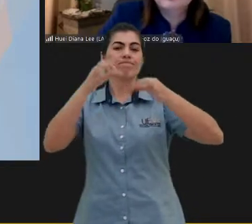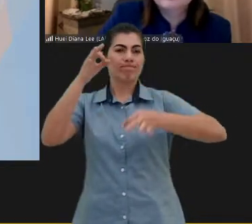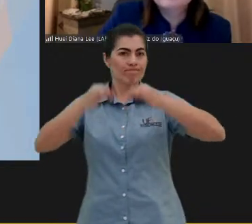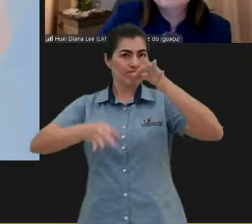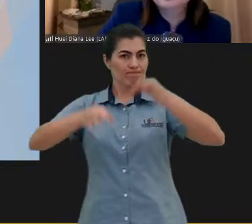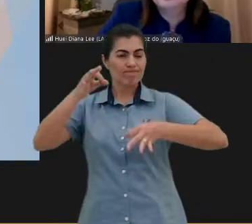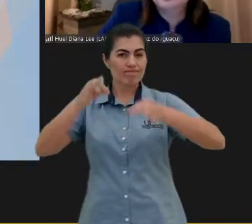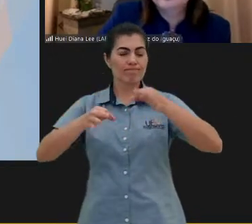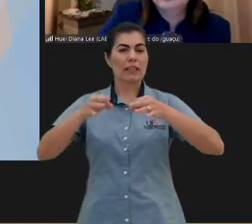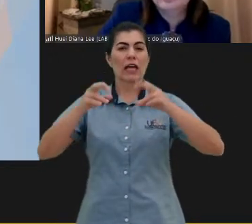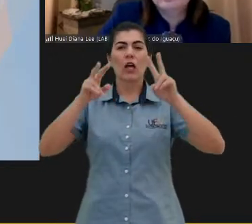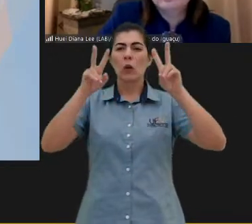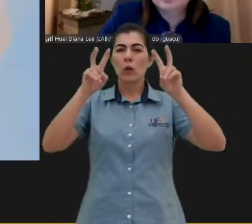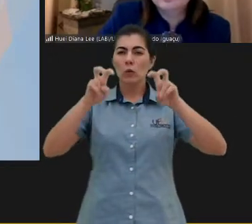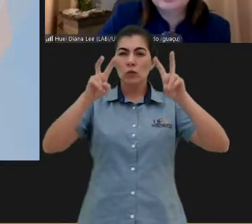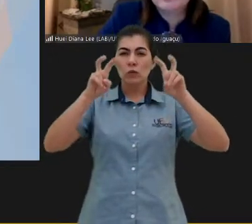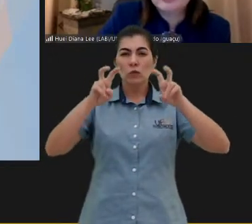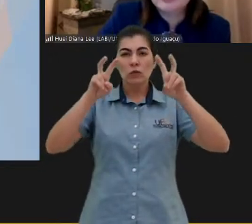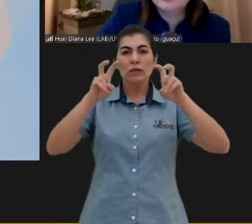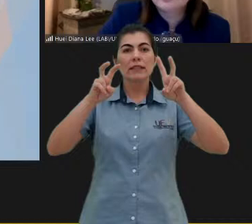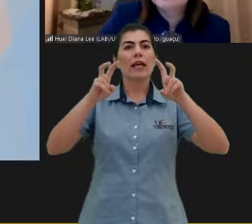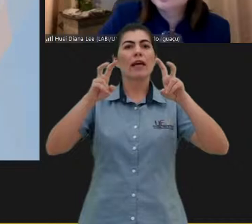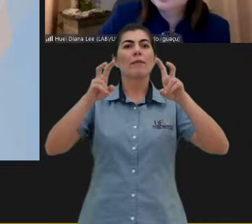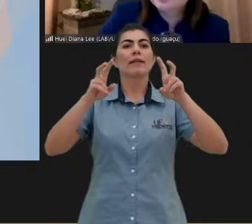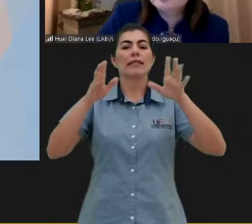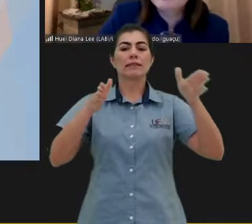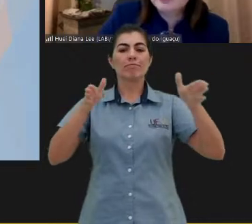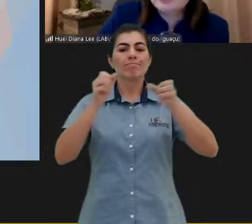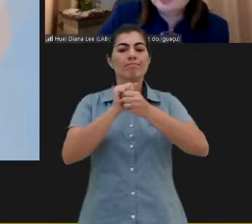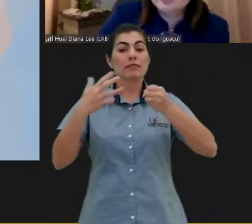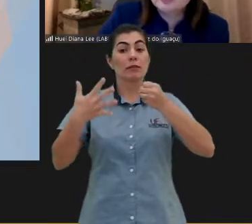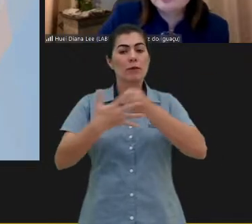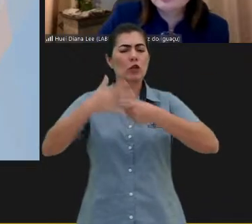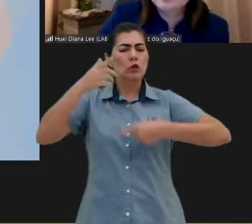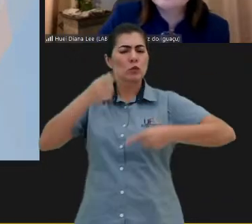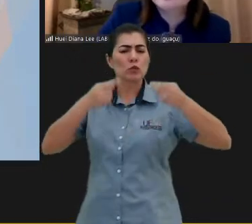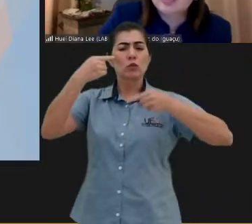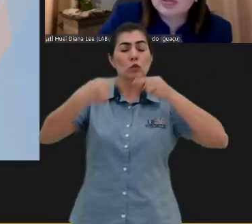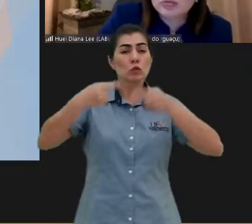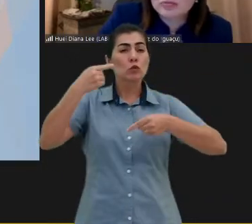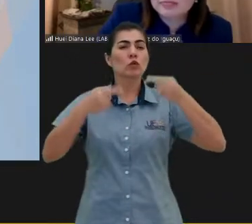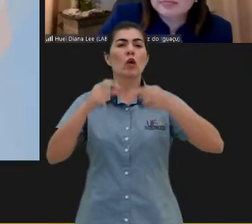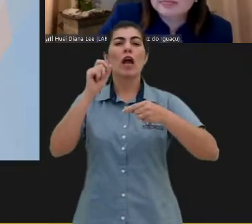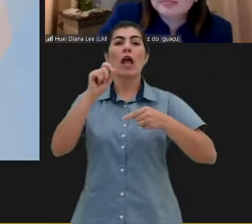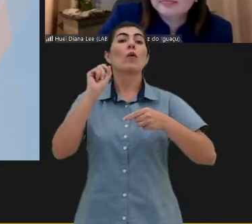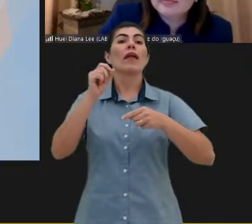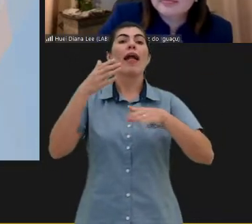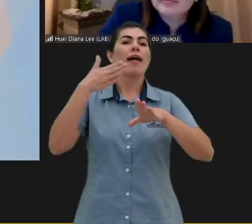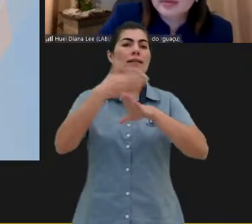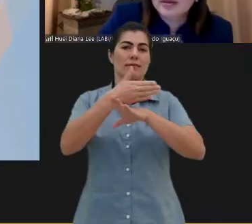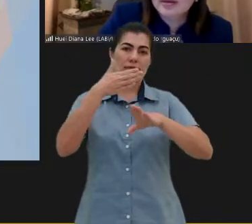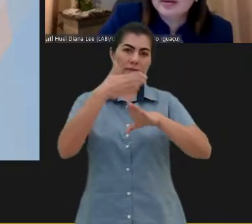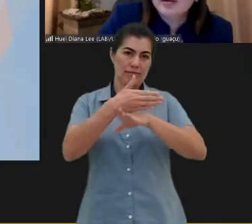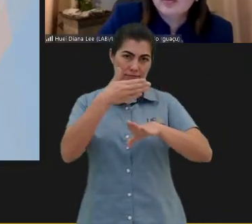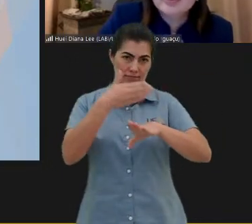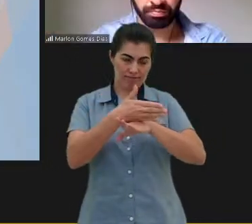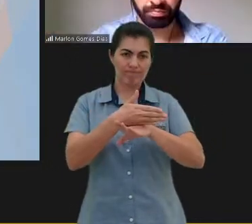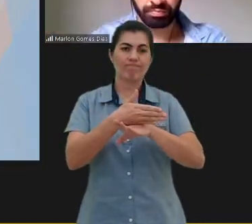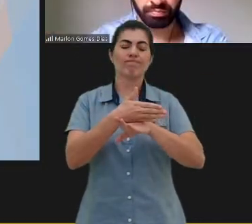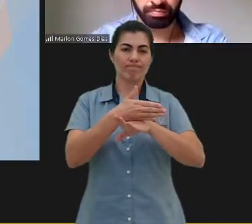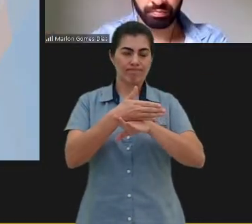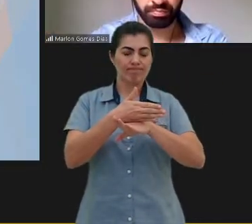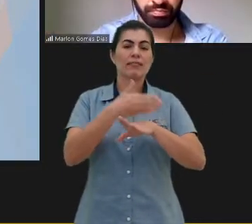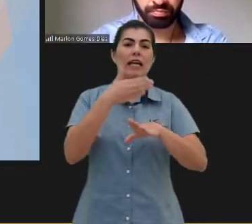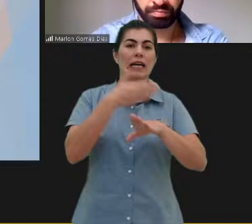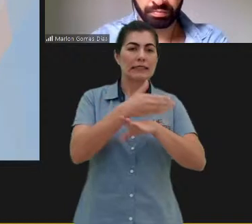Um tema que se discutiu muito agora durante a pandemia foi justamente a questão do acesso. Né? O